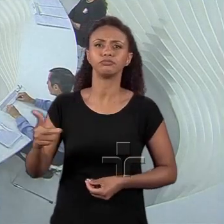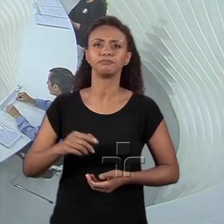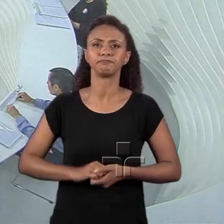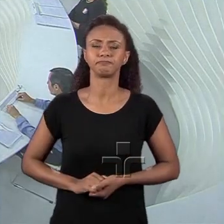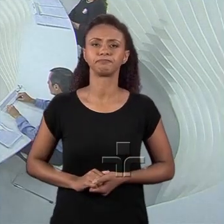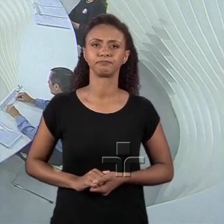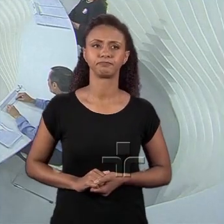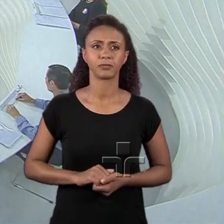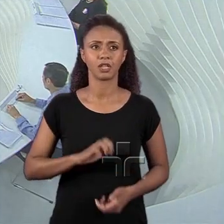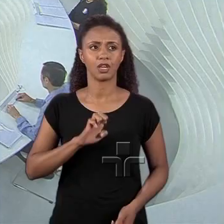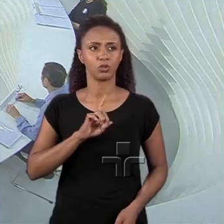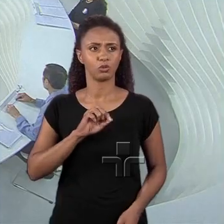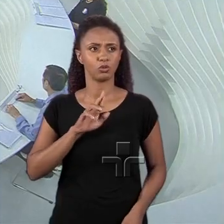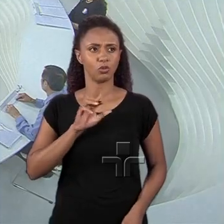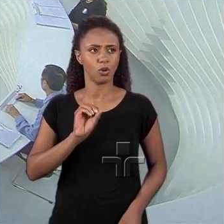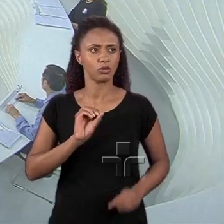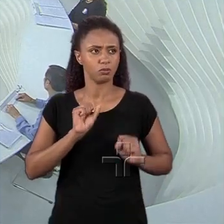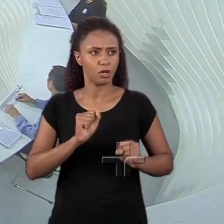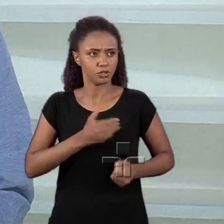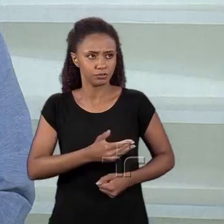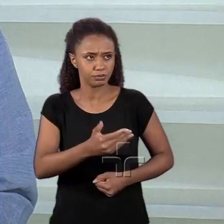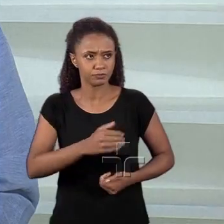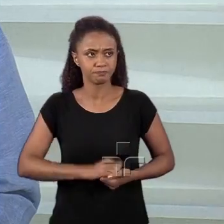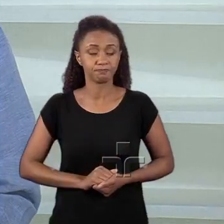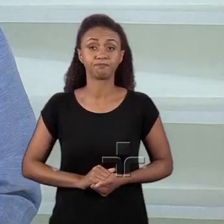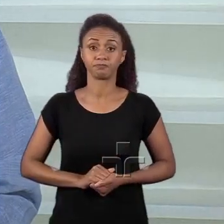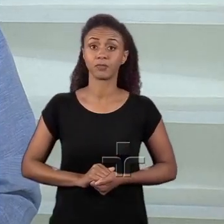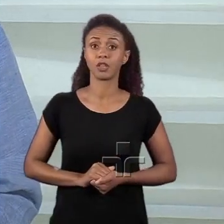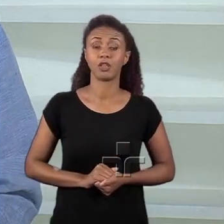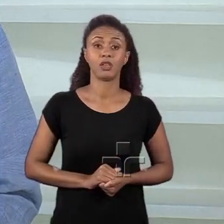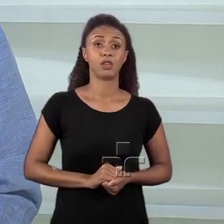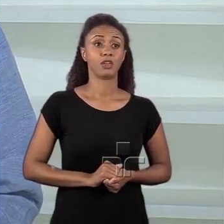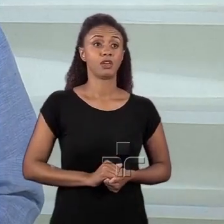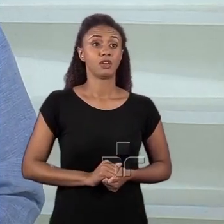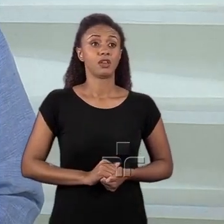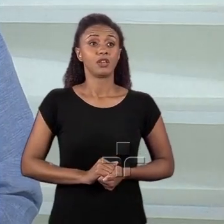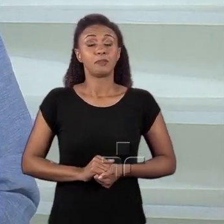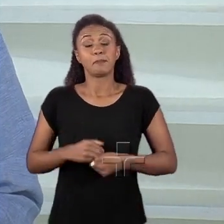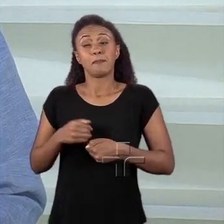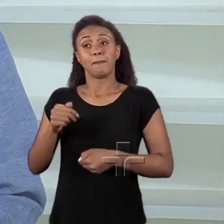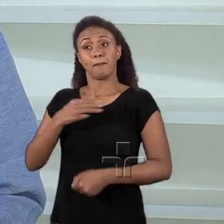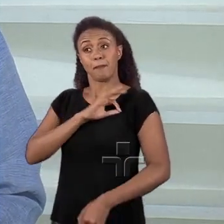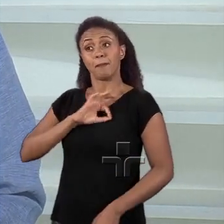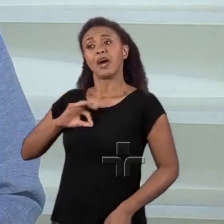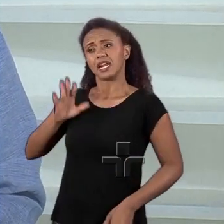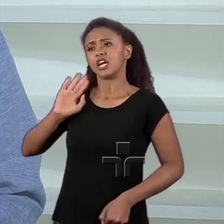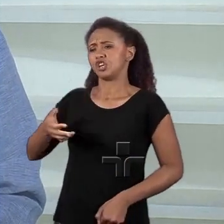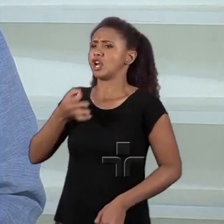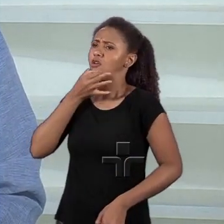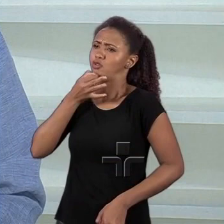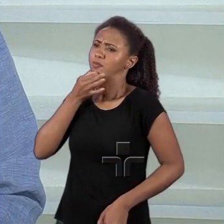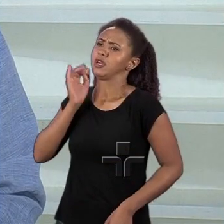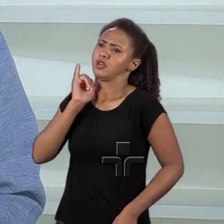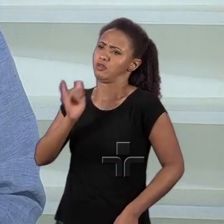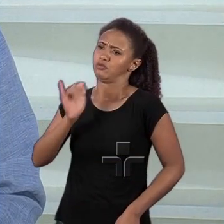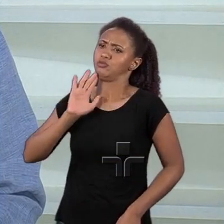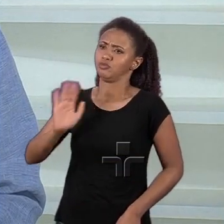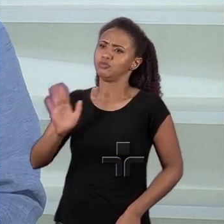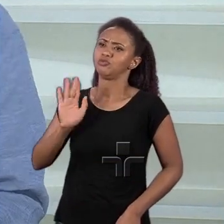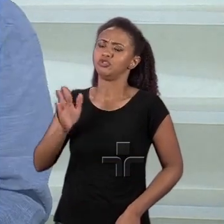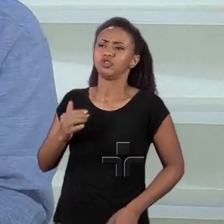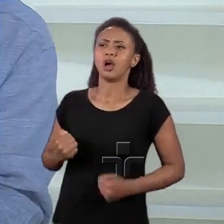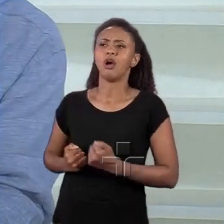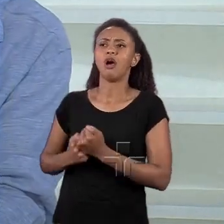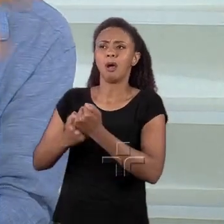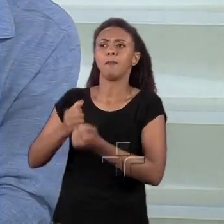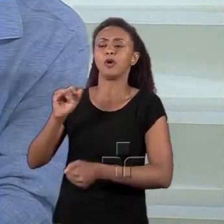Eduardo Jorge, acho que o senhor puder começar. A Marina já se posicionou sobre isso, nós somos a favor de manter essa posição, de manter a prisão após a decisão de segunda instância.